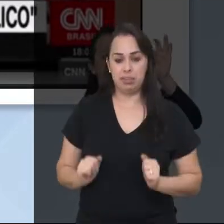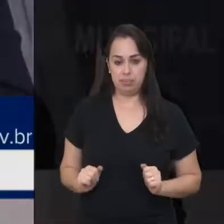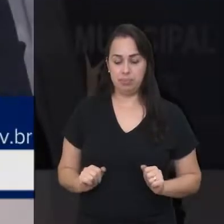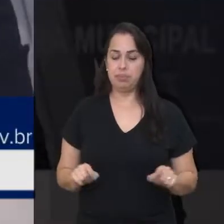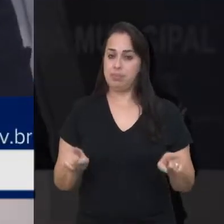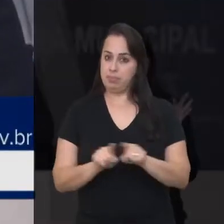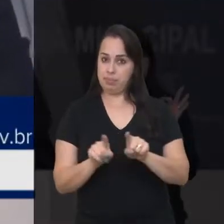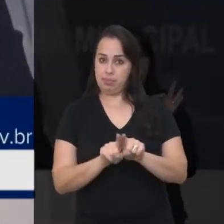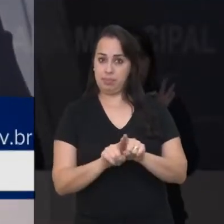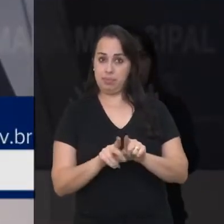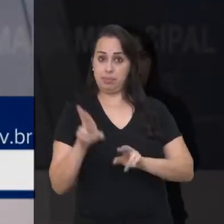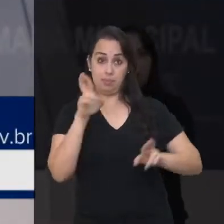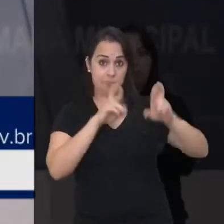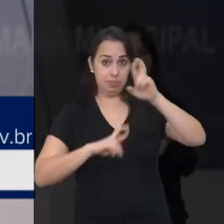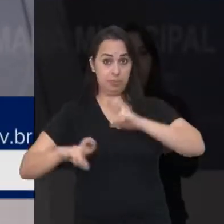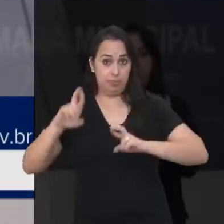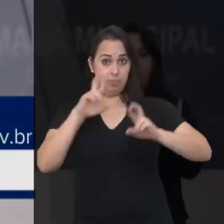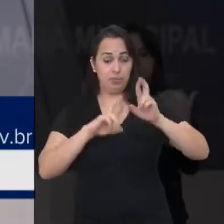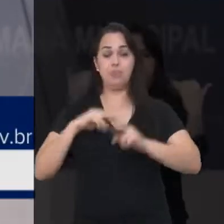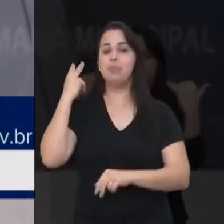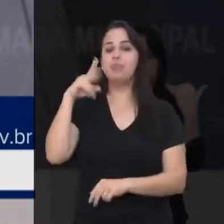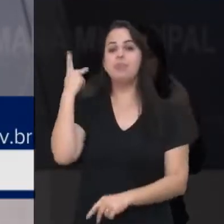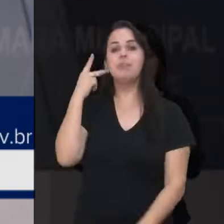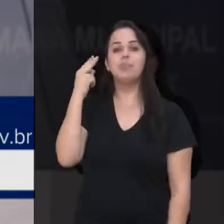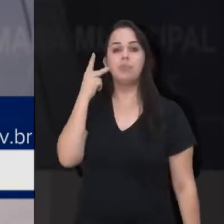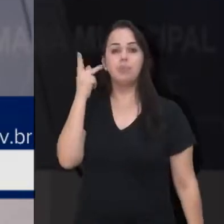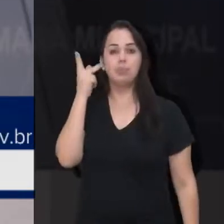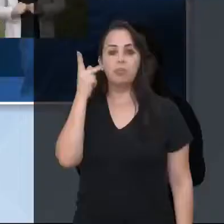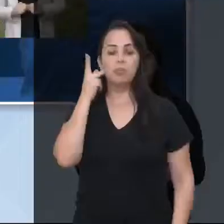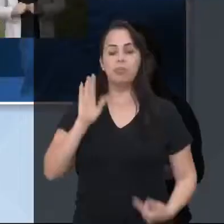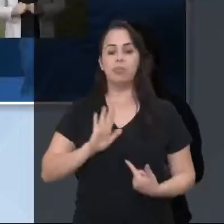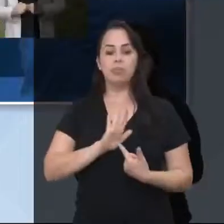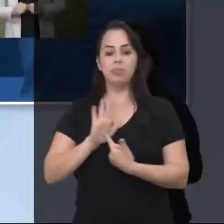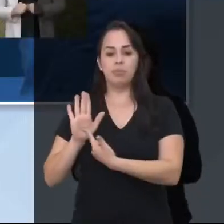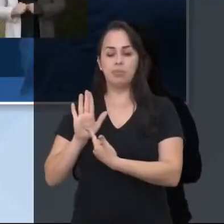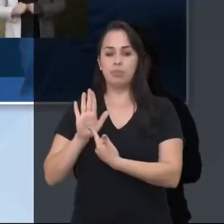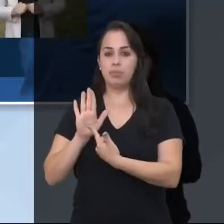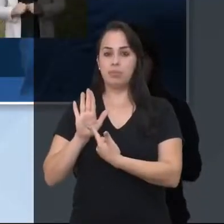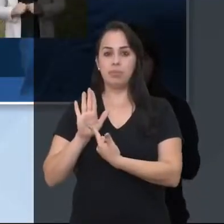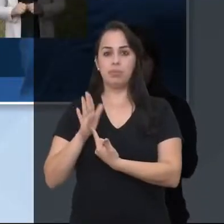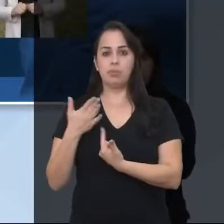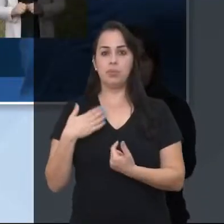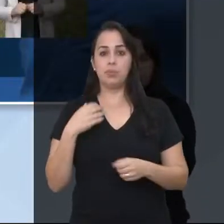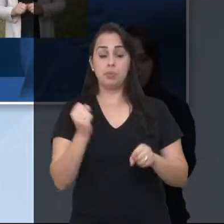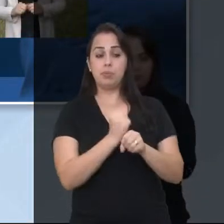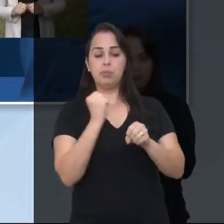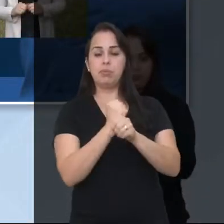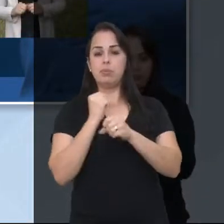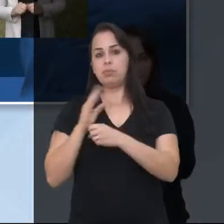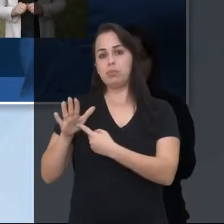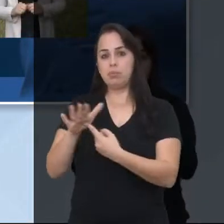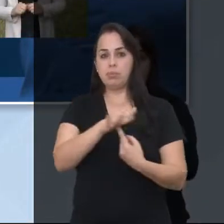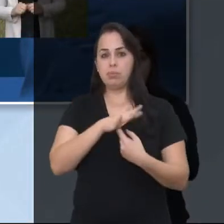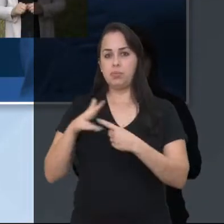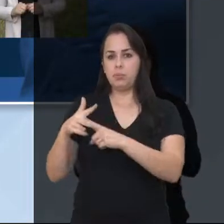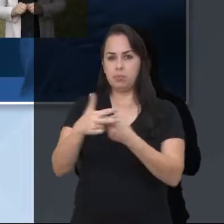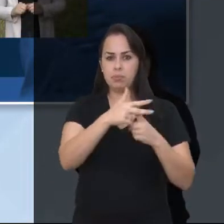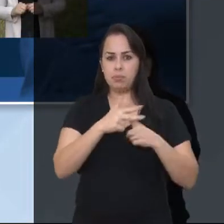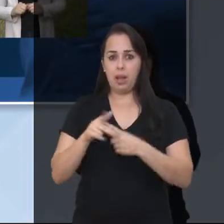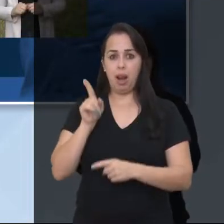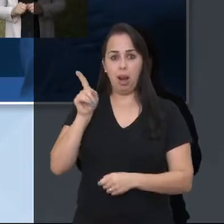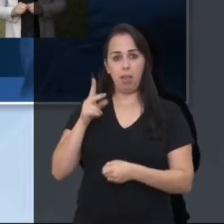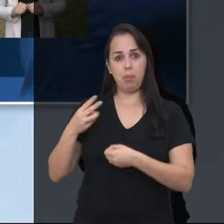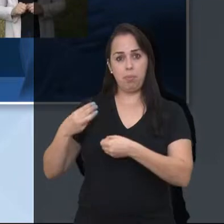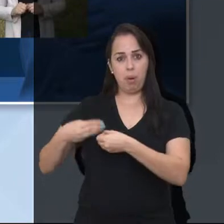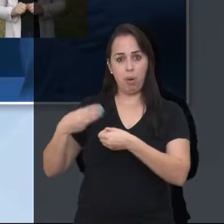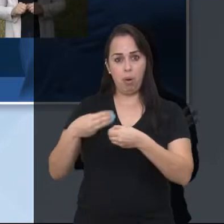entrevista. Falando sobre fiscalização, o vereador Rafael Pascucci mostrou o resultado de uma obra realizada em uma praça do bairro Jardim